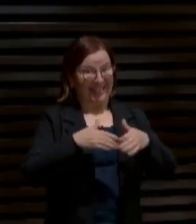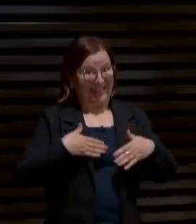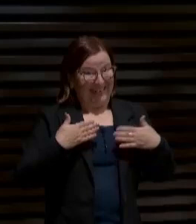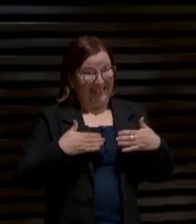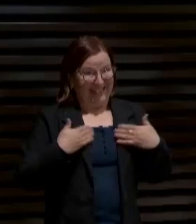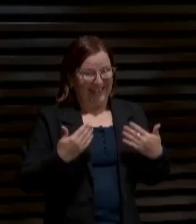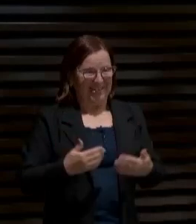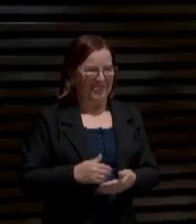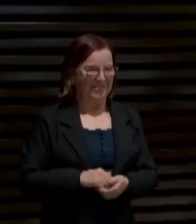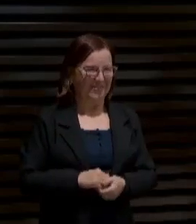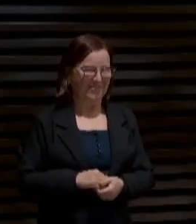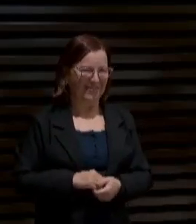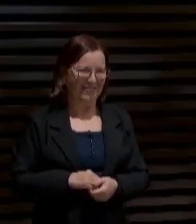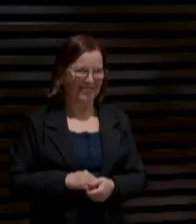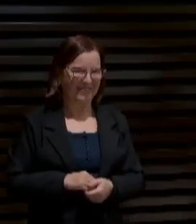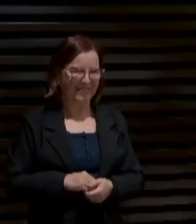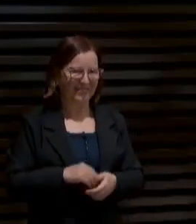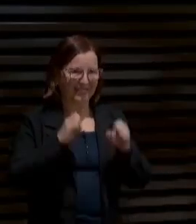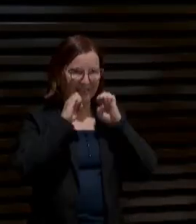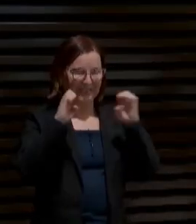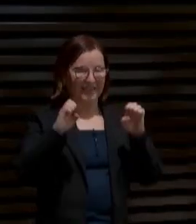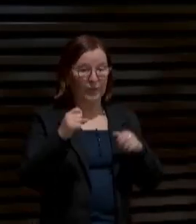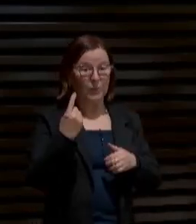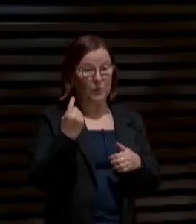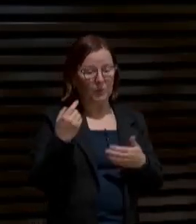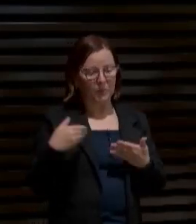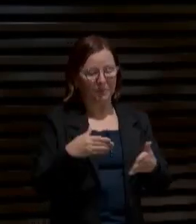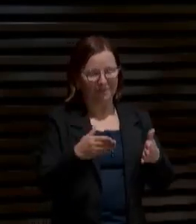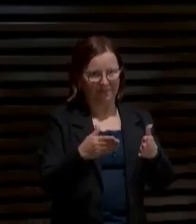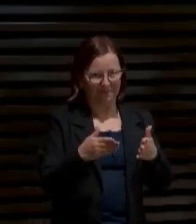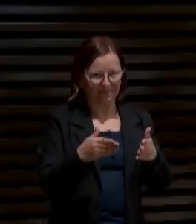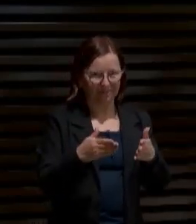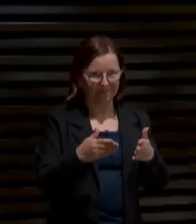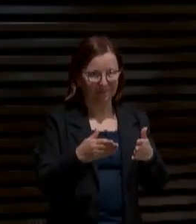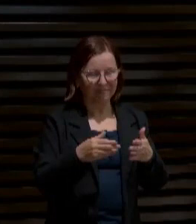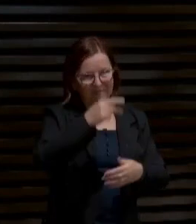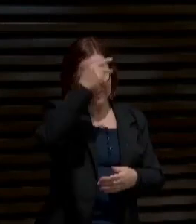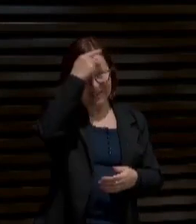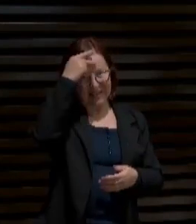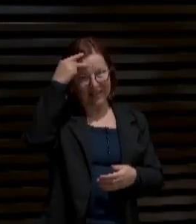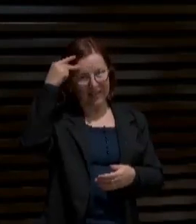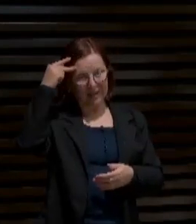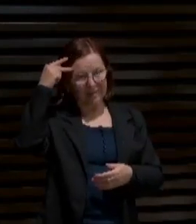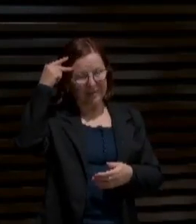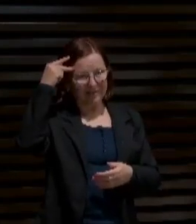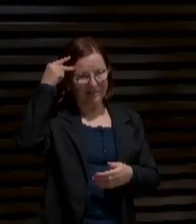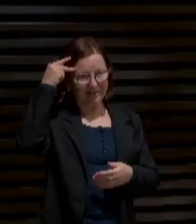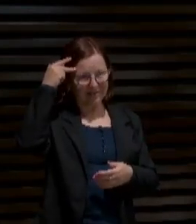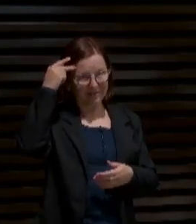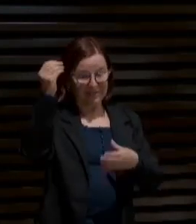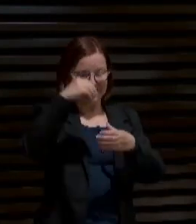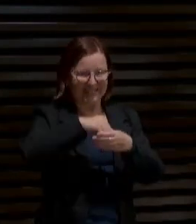G1 e o Evangelho é o único meio pelo qual o homem é inserido